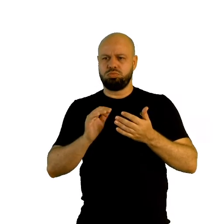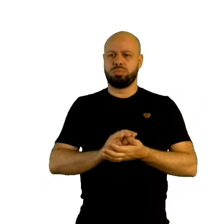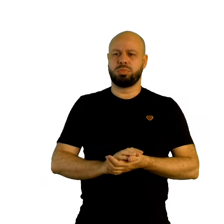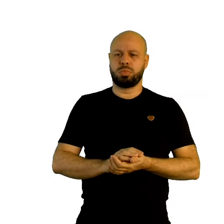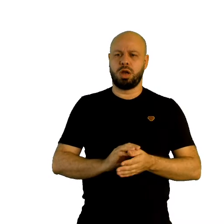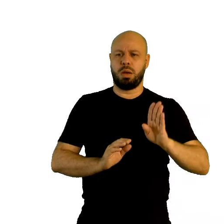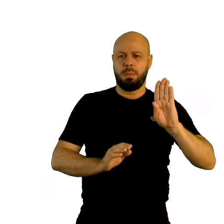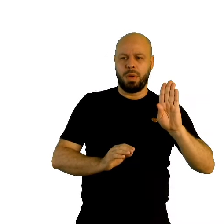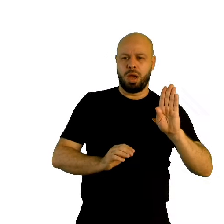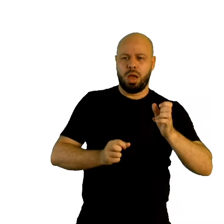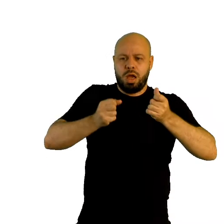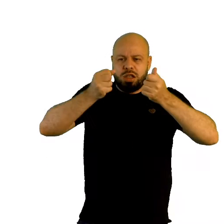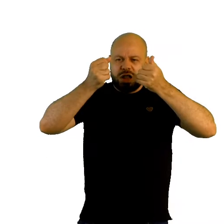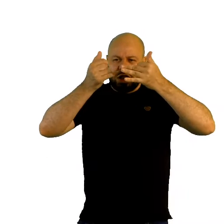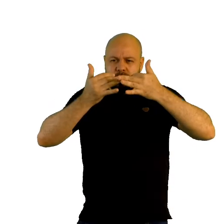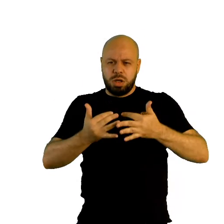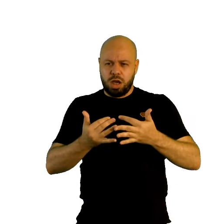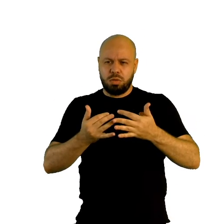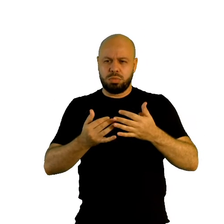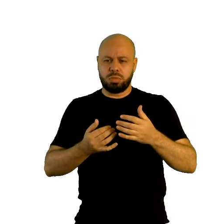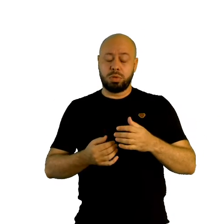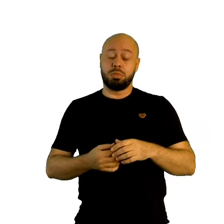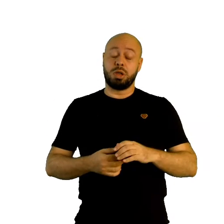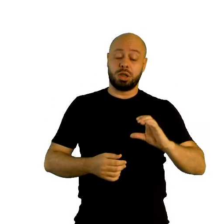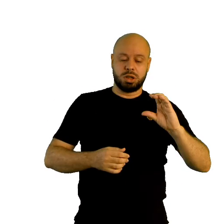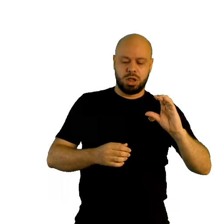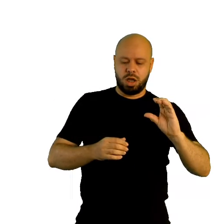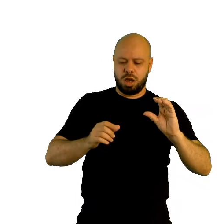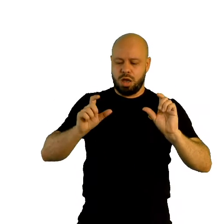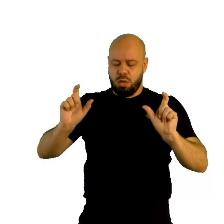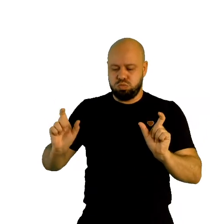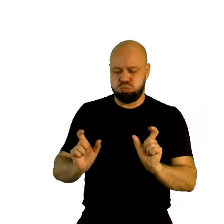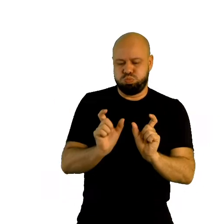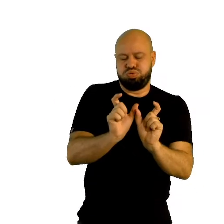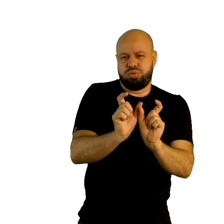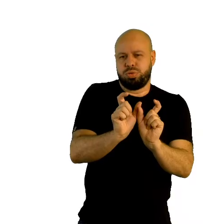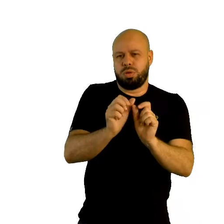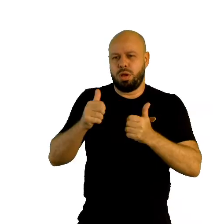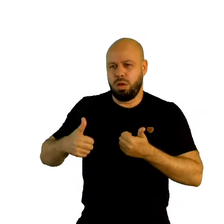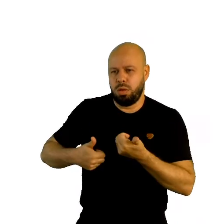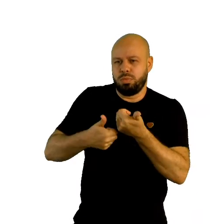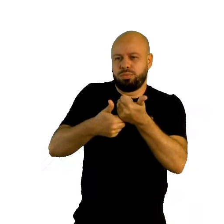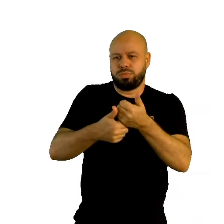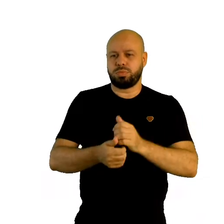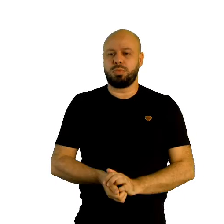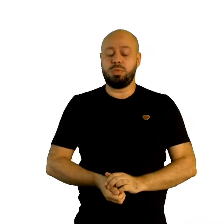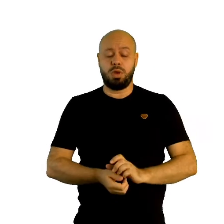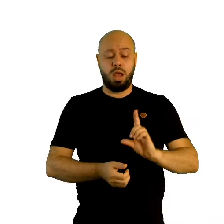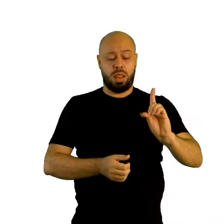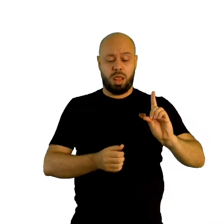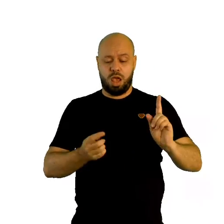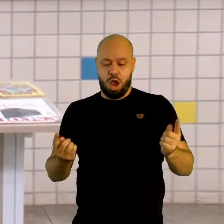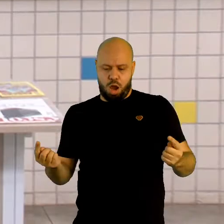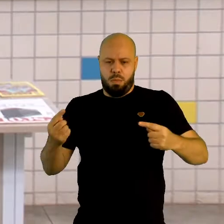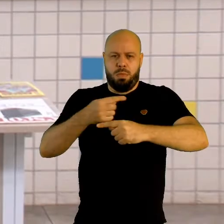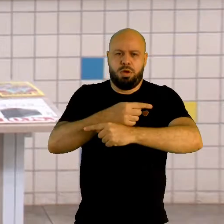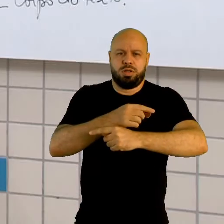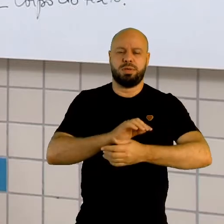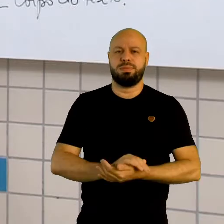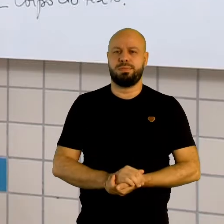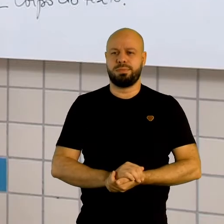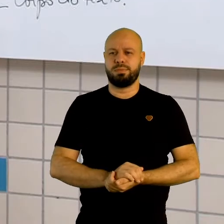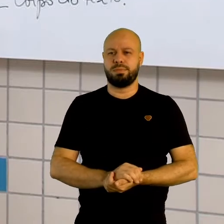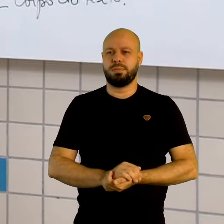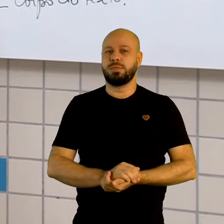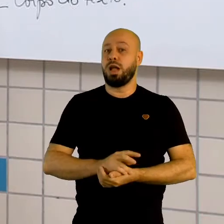a complementação de um fato. Ou D, a oposição entre os 2 fatos. Vocês lembram que